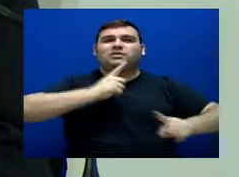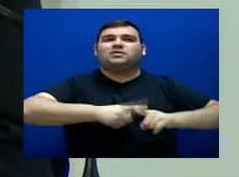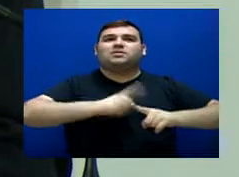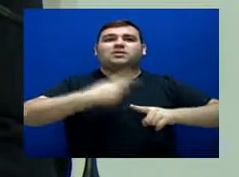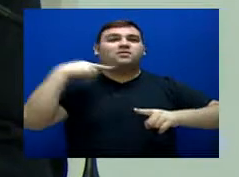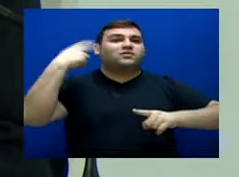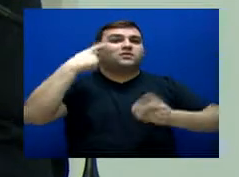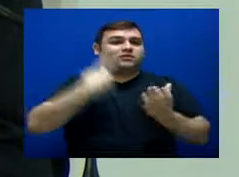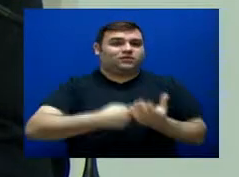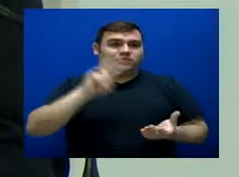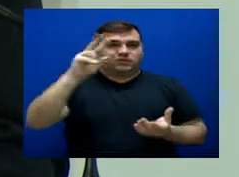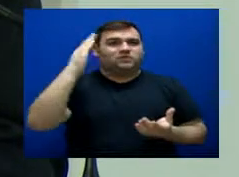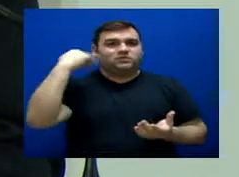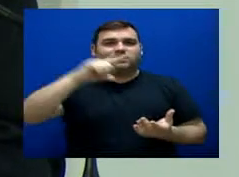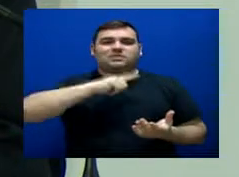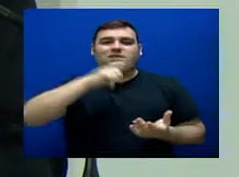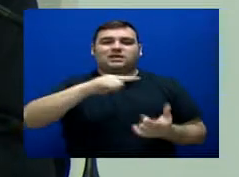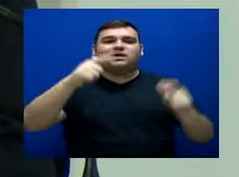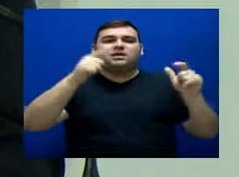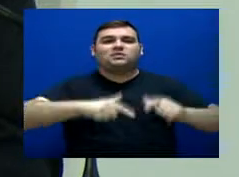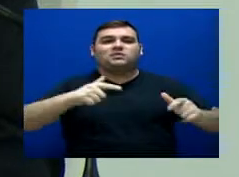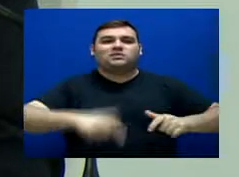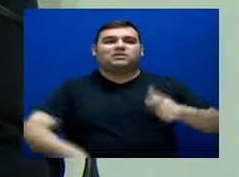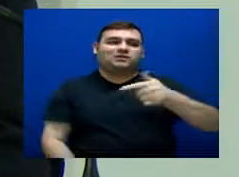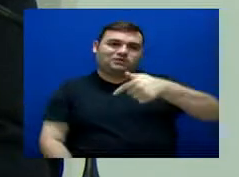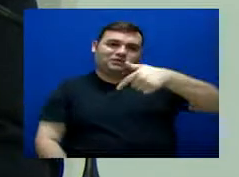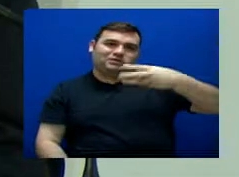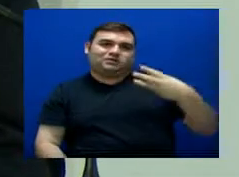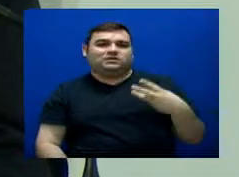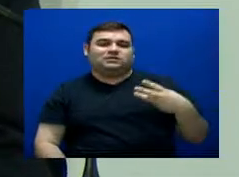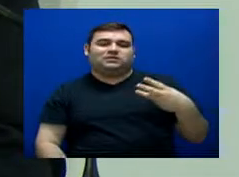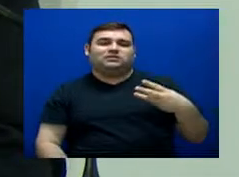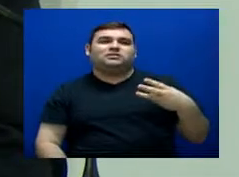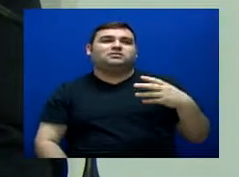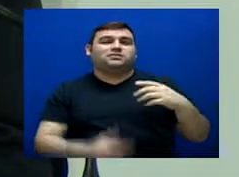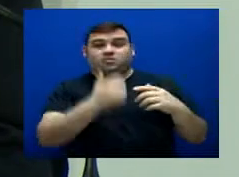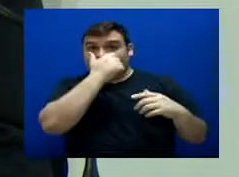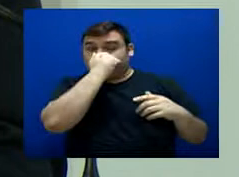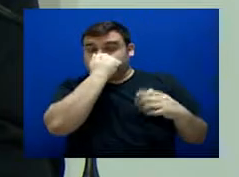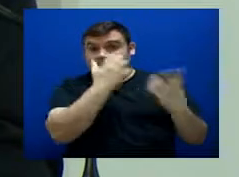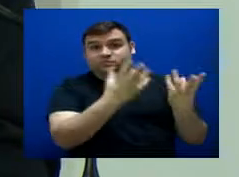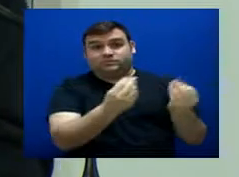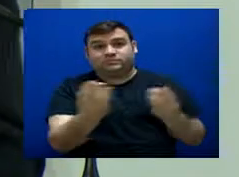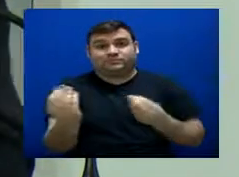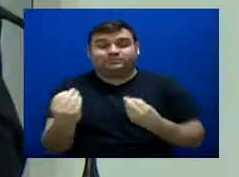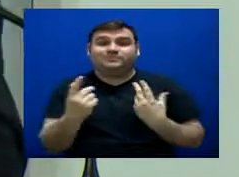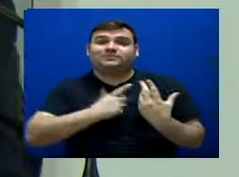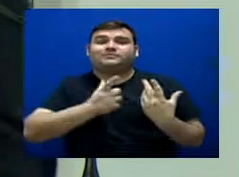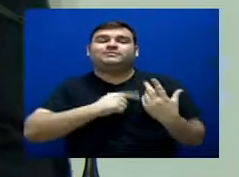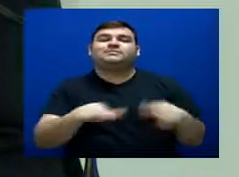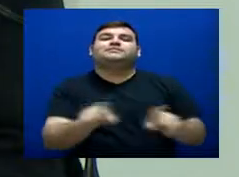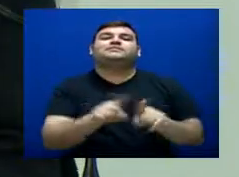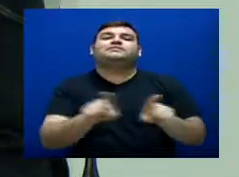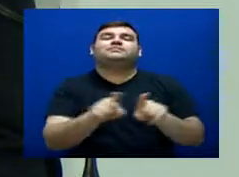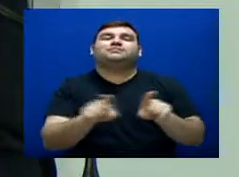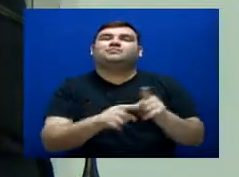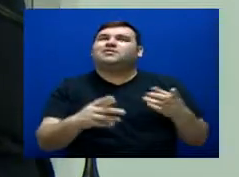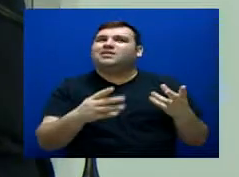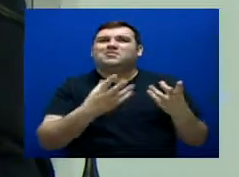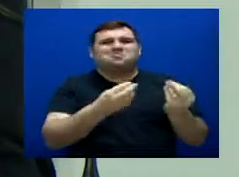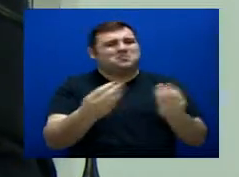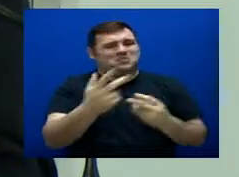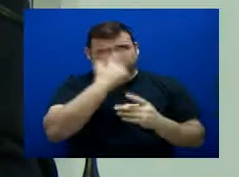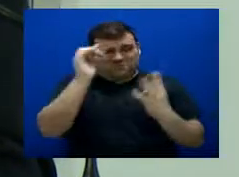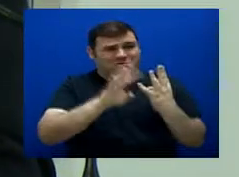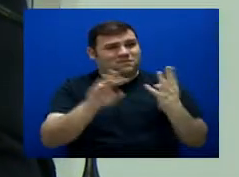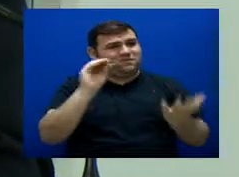Vitão sabe disso. Região lá do Júlio de Mesquita, os ônibus saem superlotados. dois, três pontos já está lotado, deixa o posto no